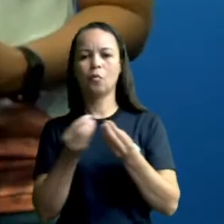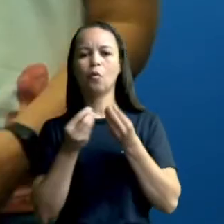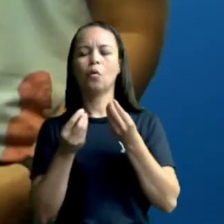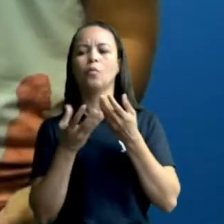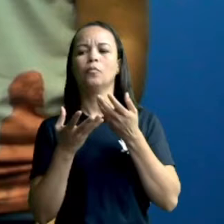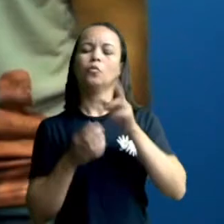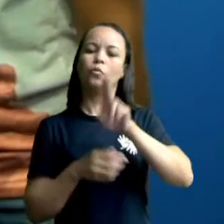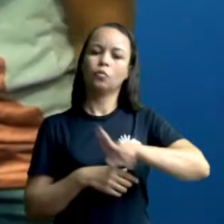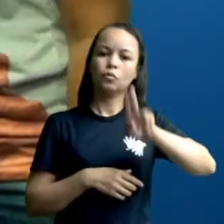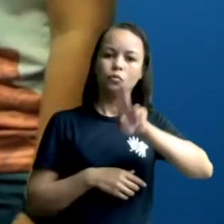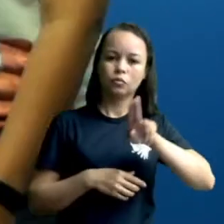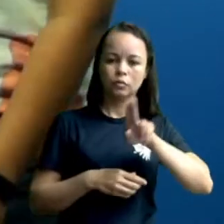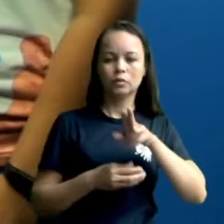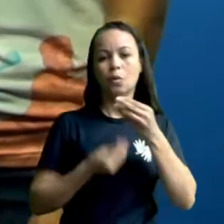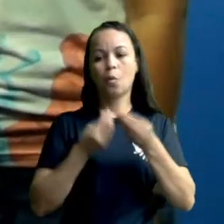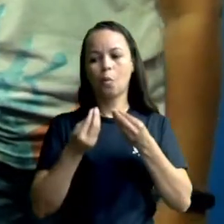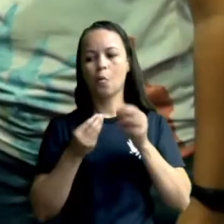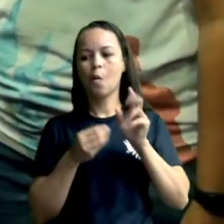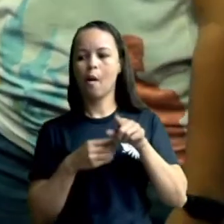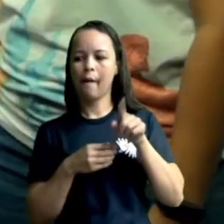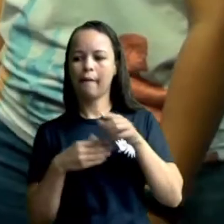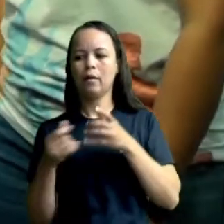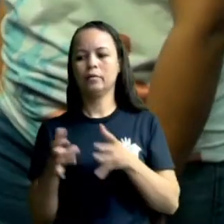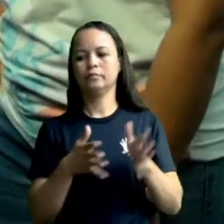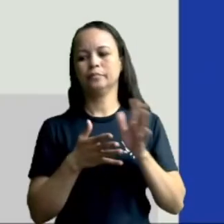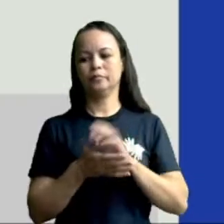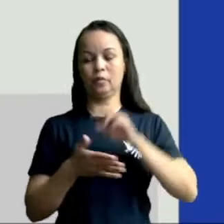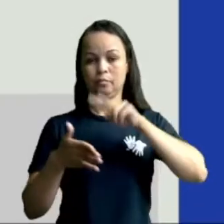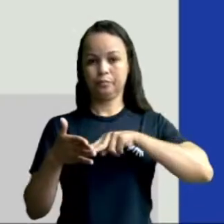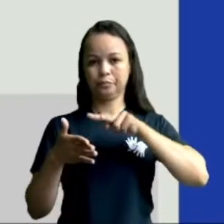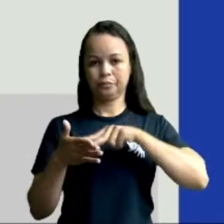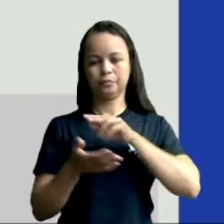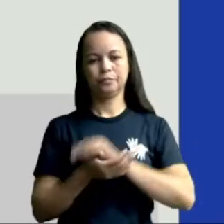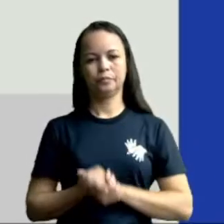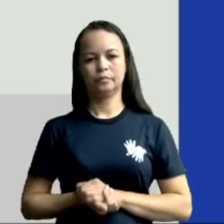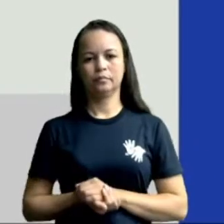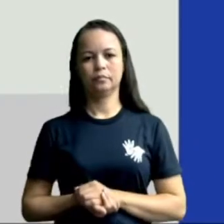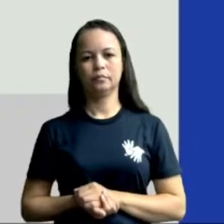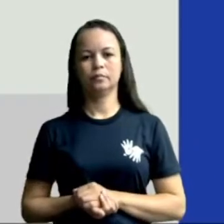é que a gente usa, tá certo? Então vamos lá, vamos ler.